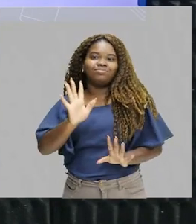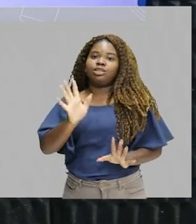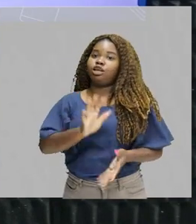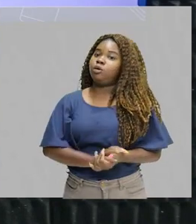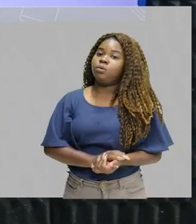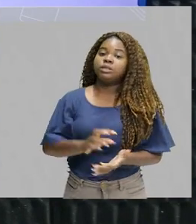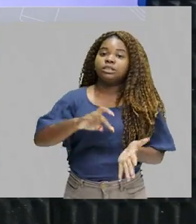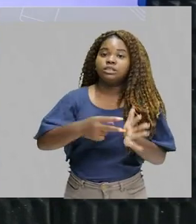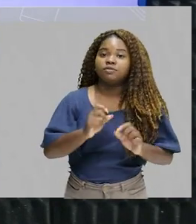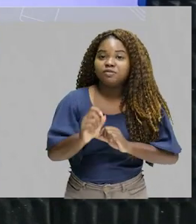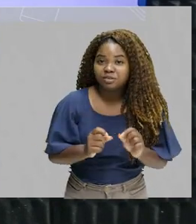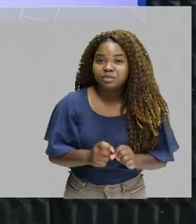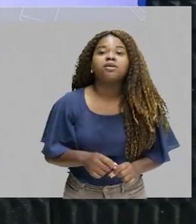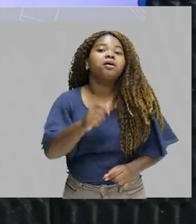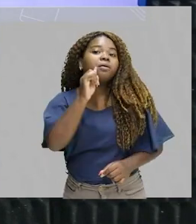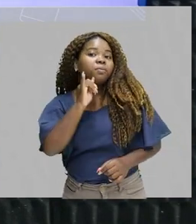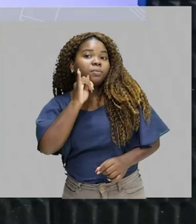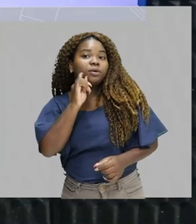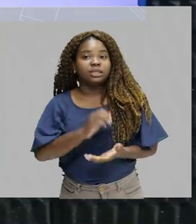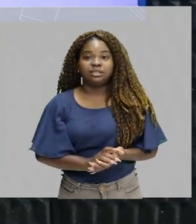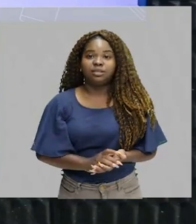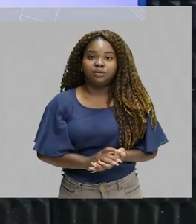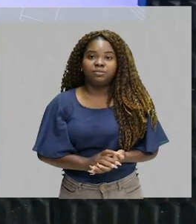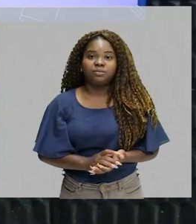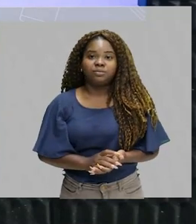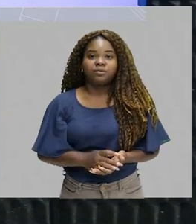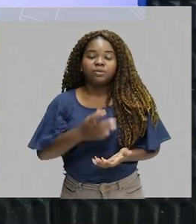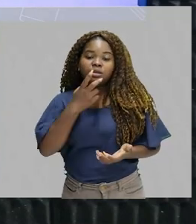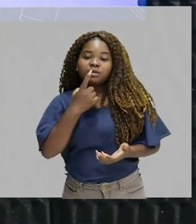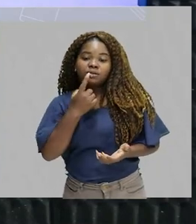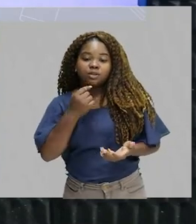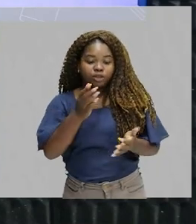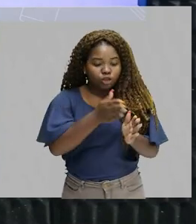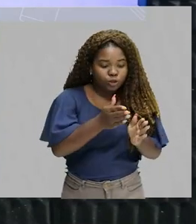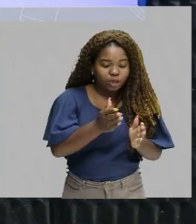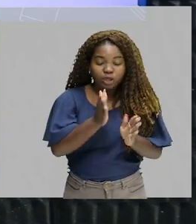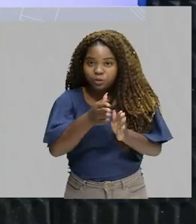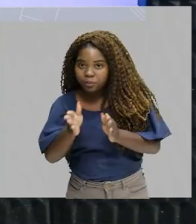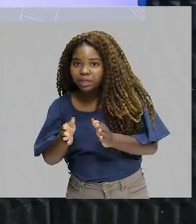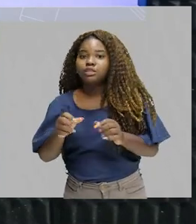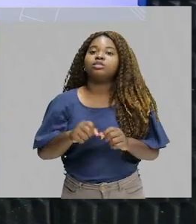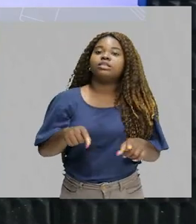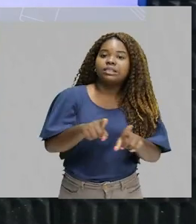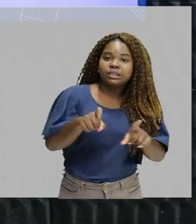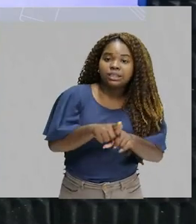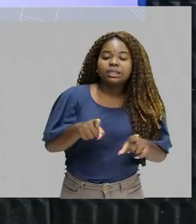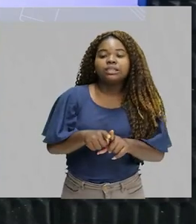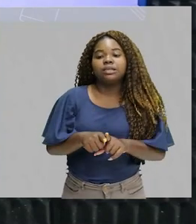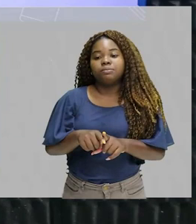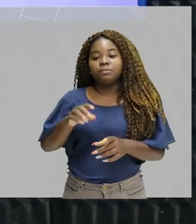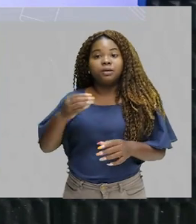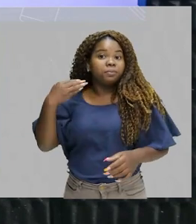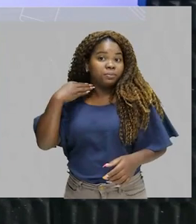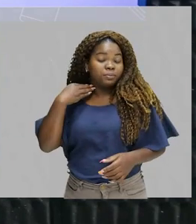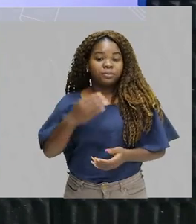de tomate extrato bancário só que esse exato aqui é com s escreve com e s não com